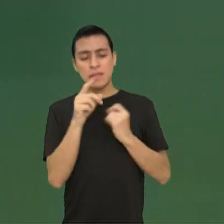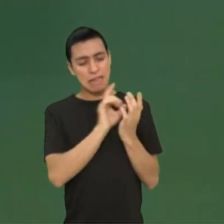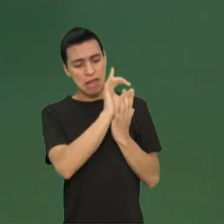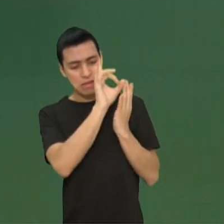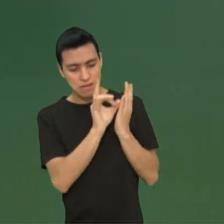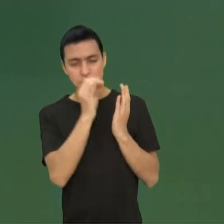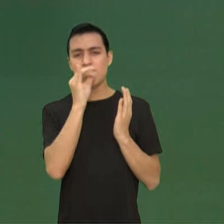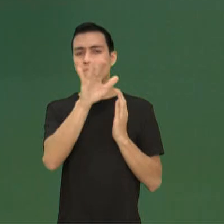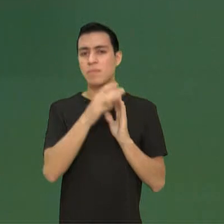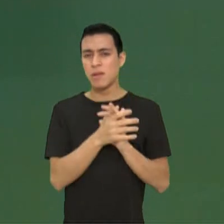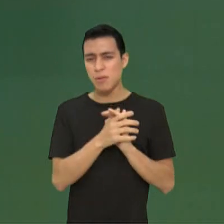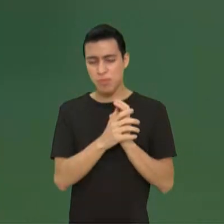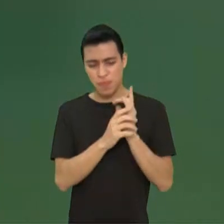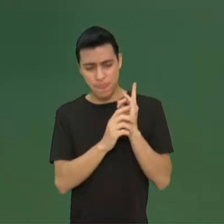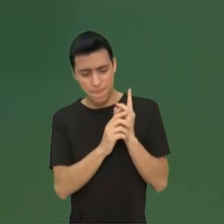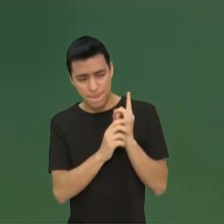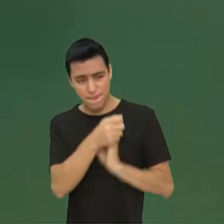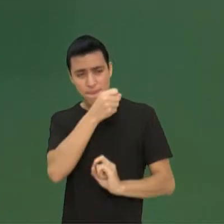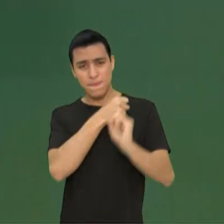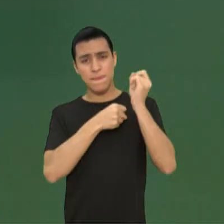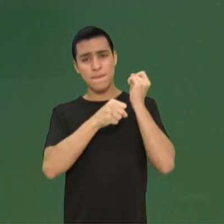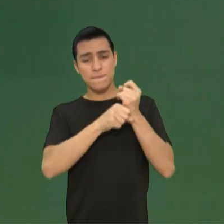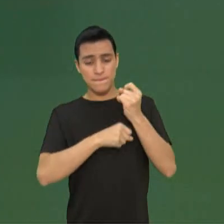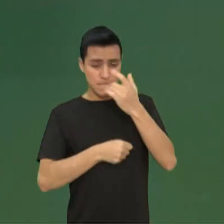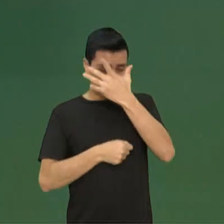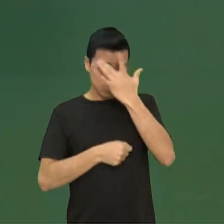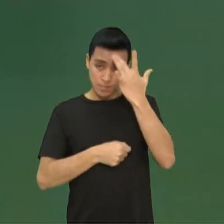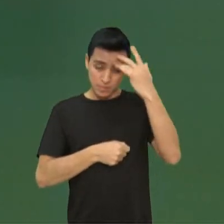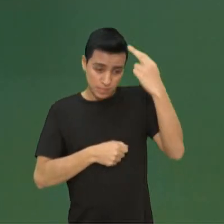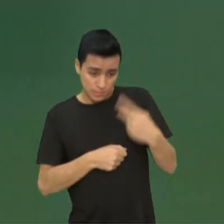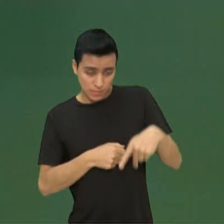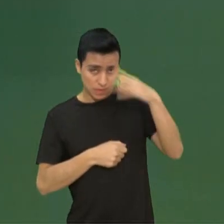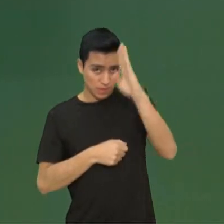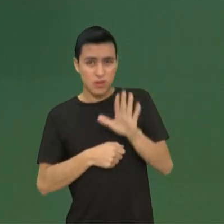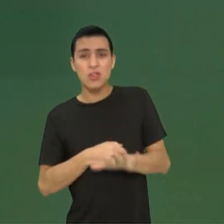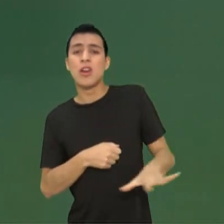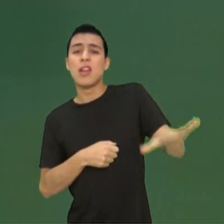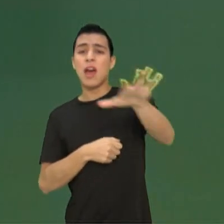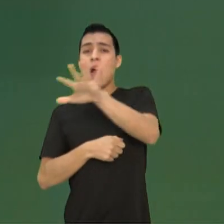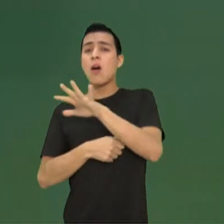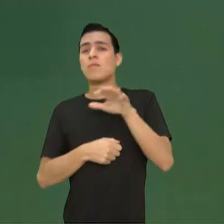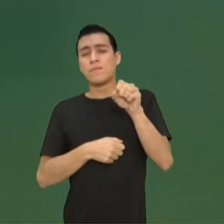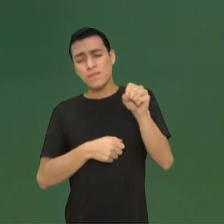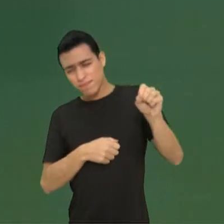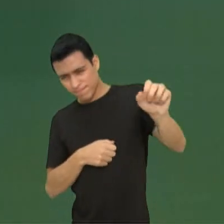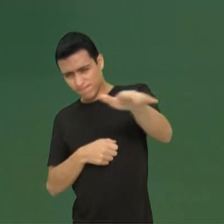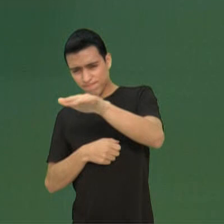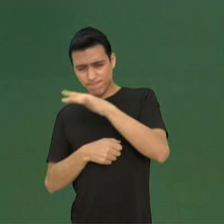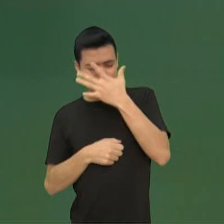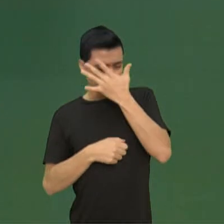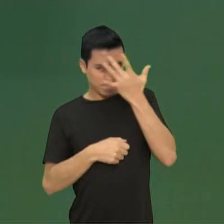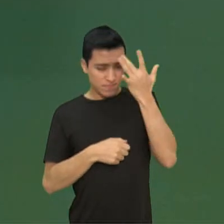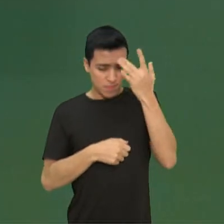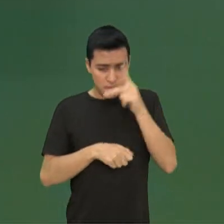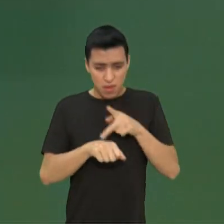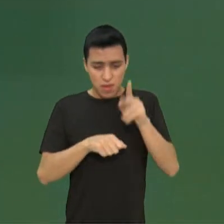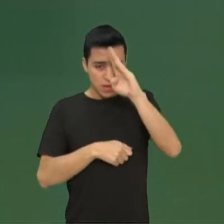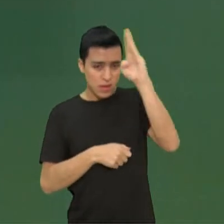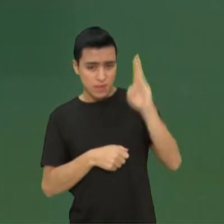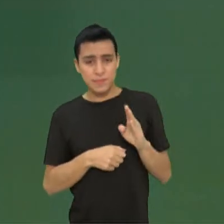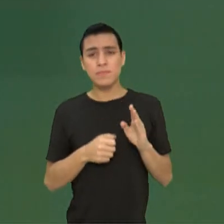terem ideia, no ano passado, o brasileiro, em geral, generalizando toda a população brasileira,